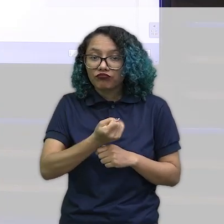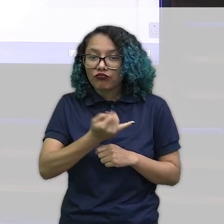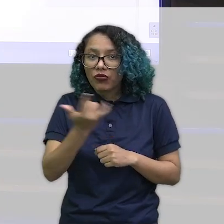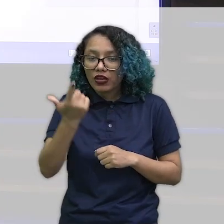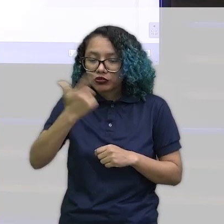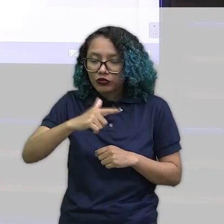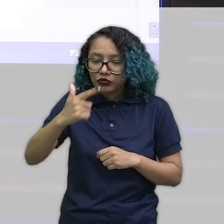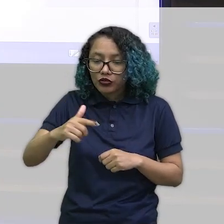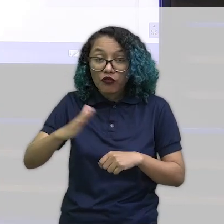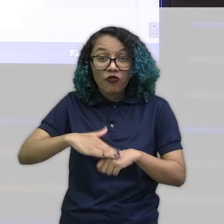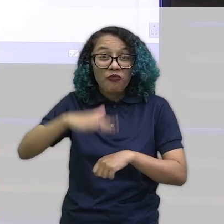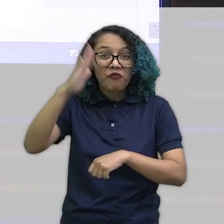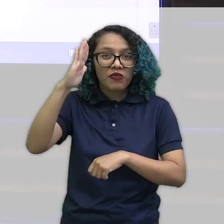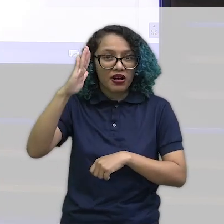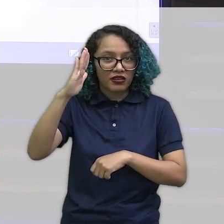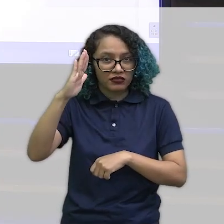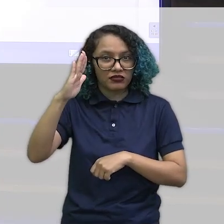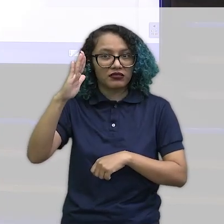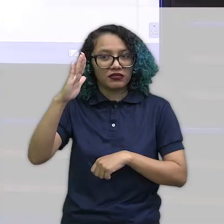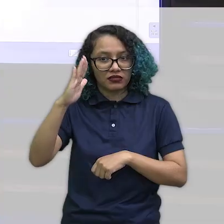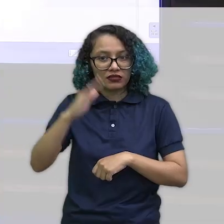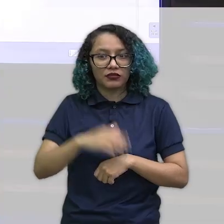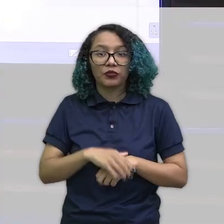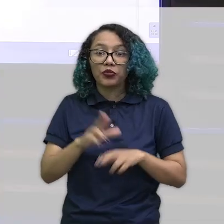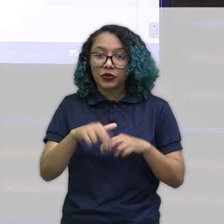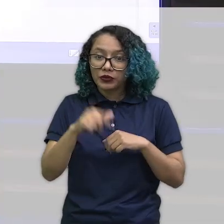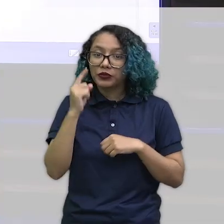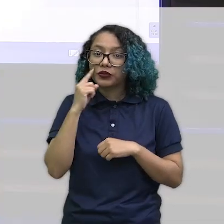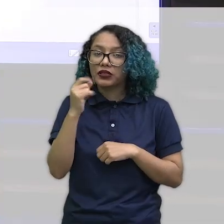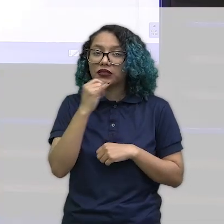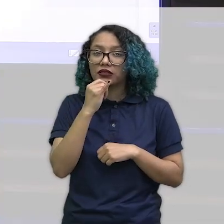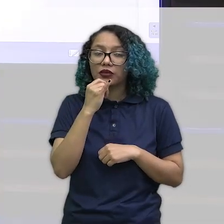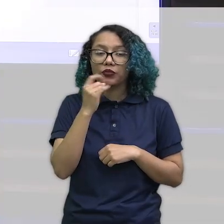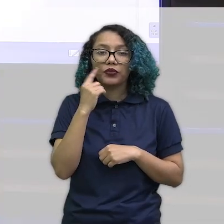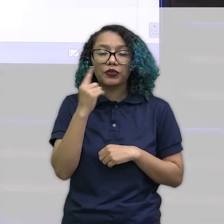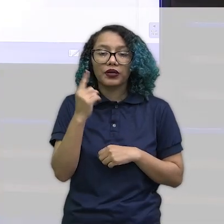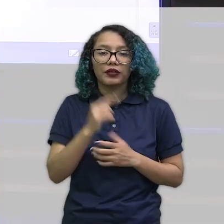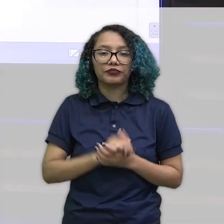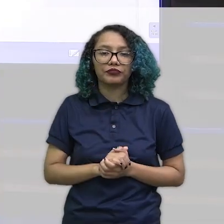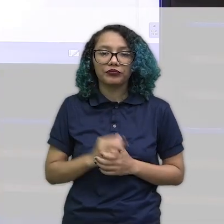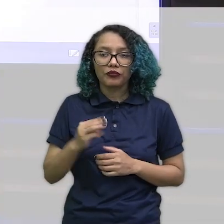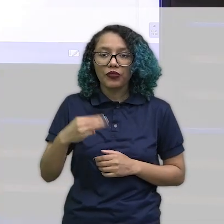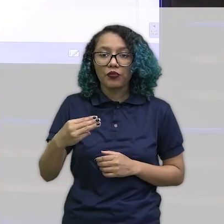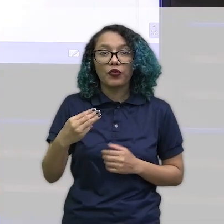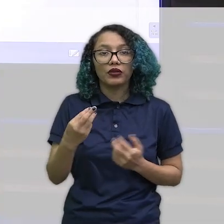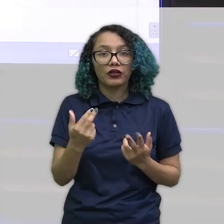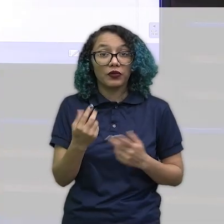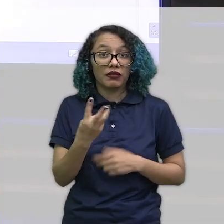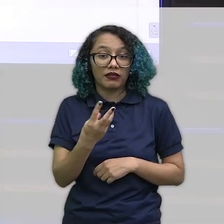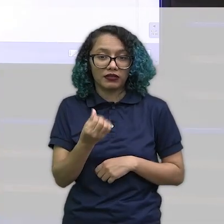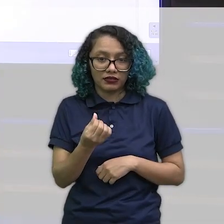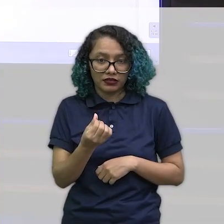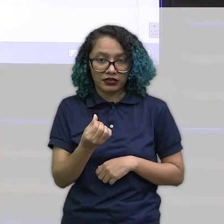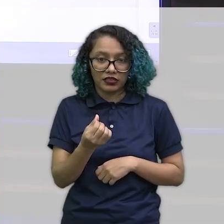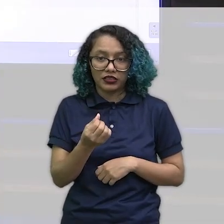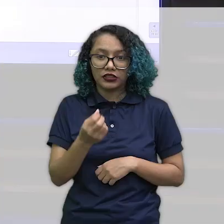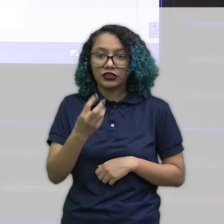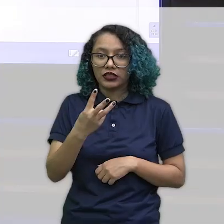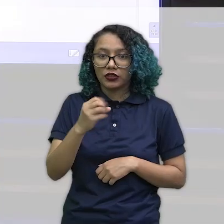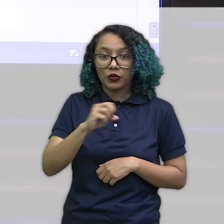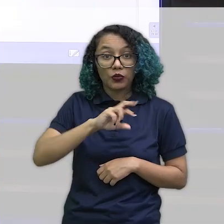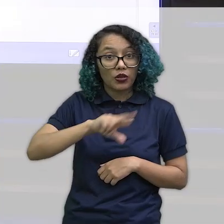mais se repete. Por esse motivo que nesse exemplo aqui, em específico, a moda foi igual a 36 e